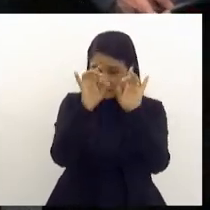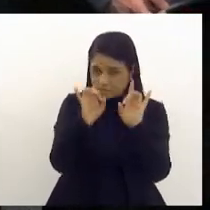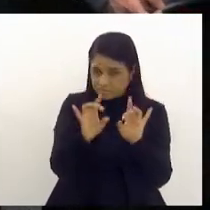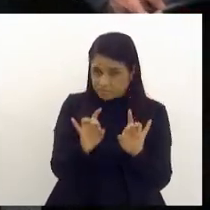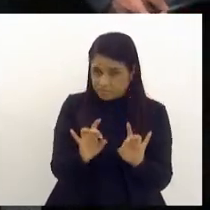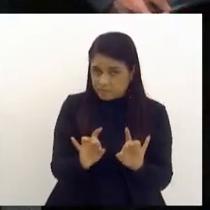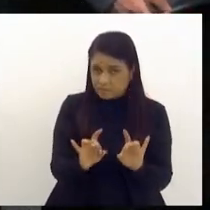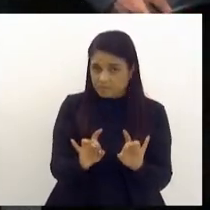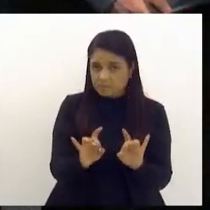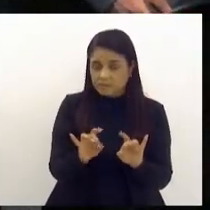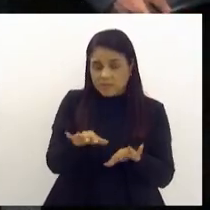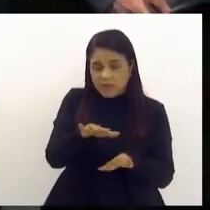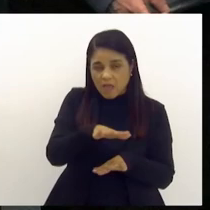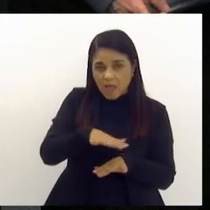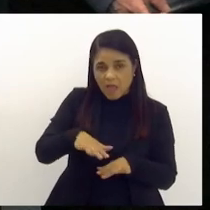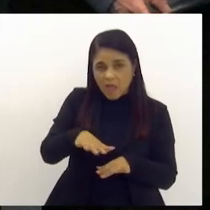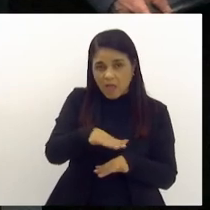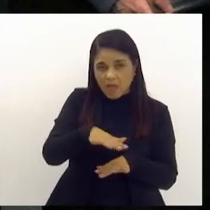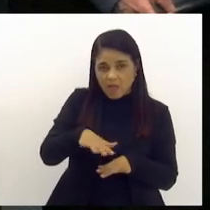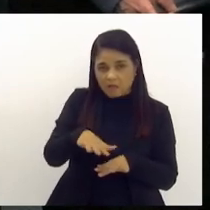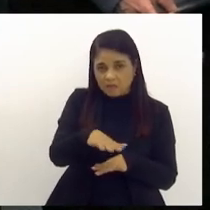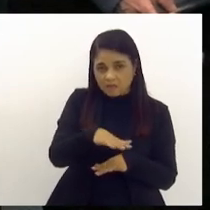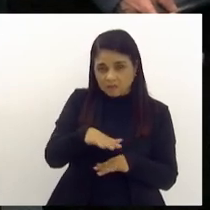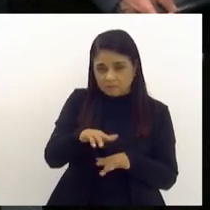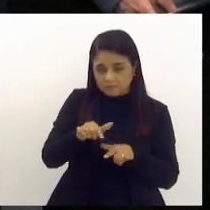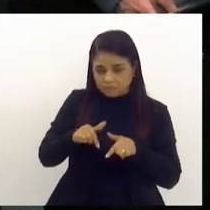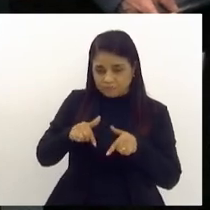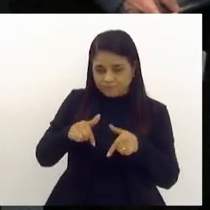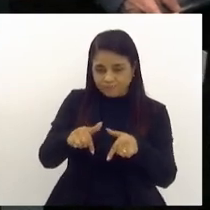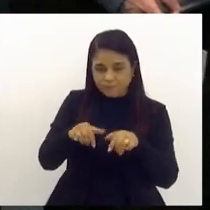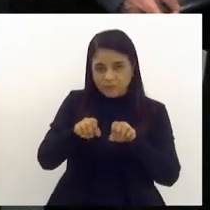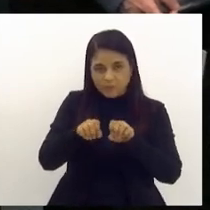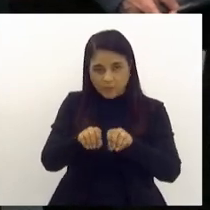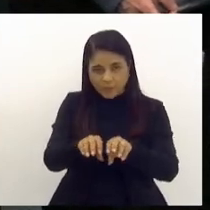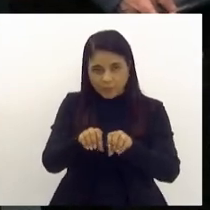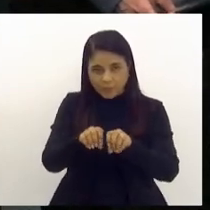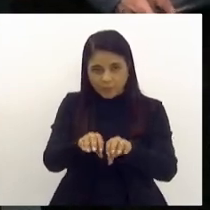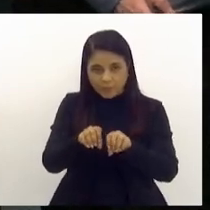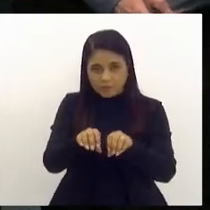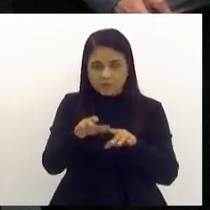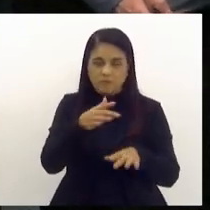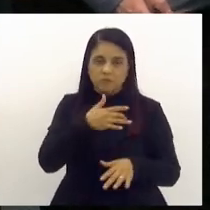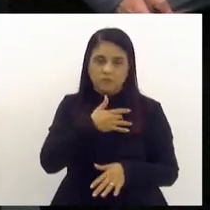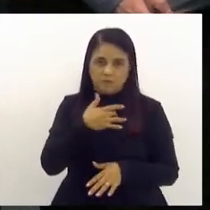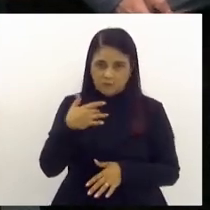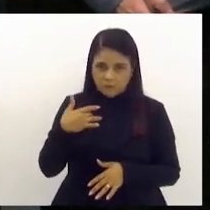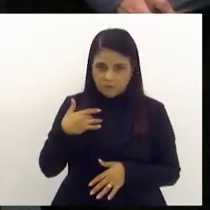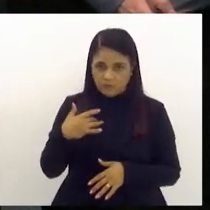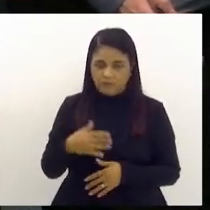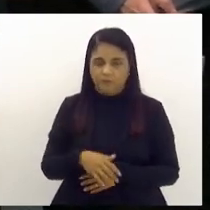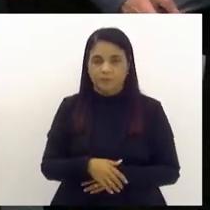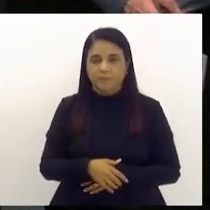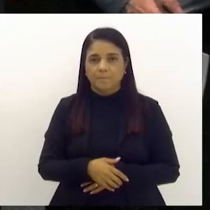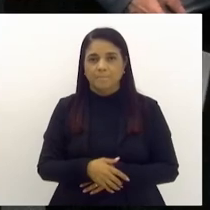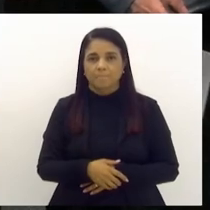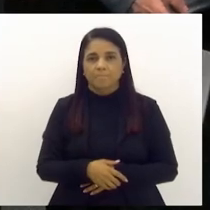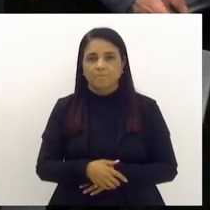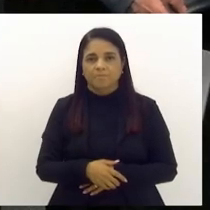especificamente nas áreas e funções da educação e saúde.